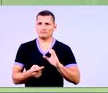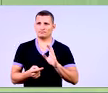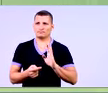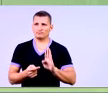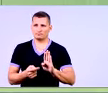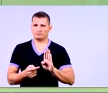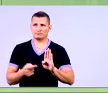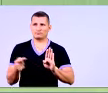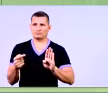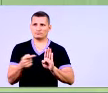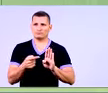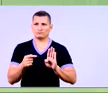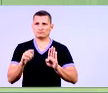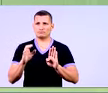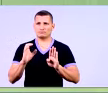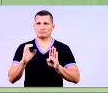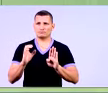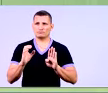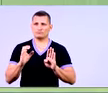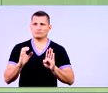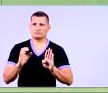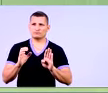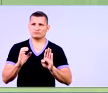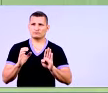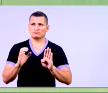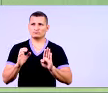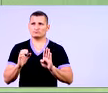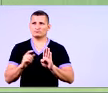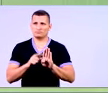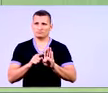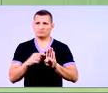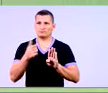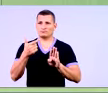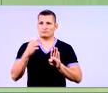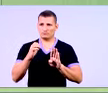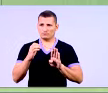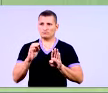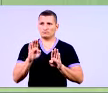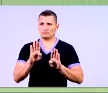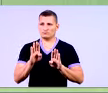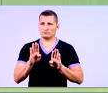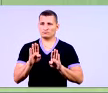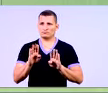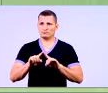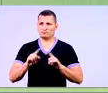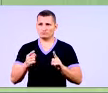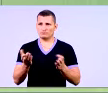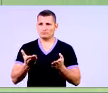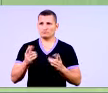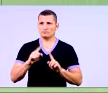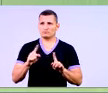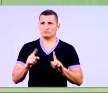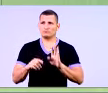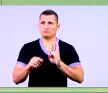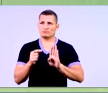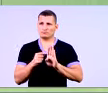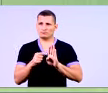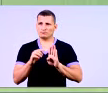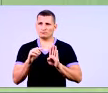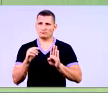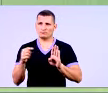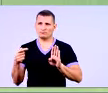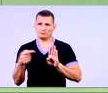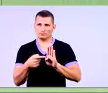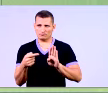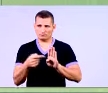recebe c o bê valia 20 até então mas agora não o bebê ele recebe o valor